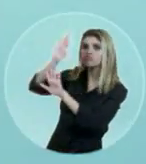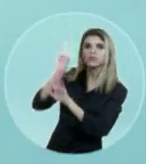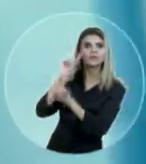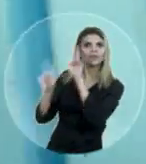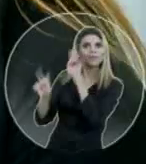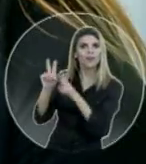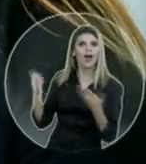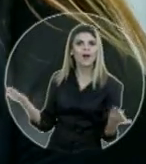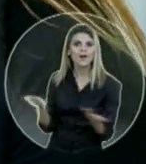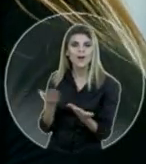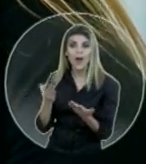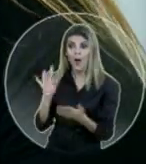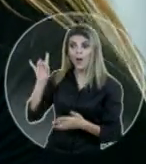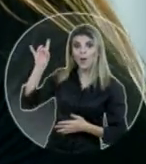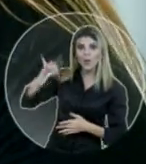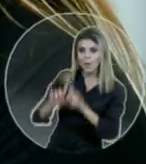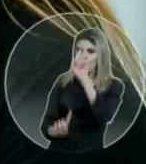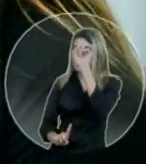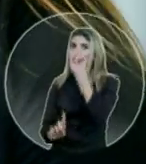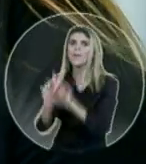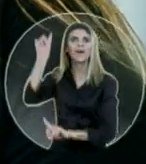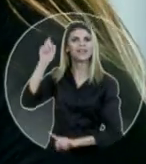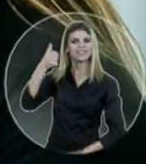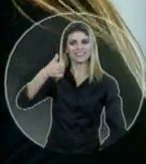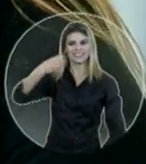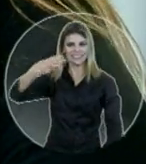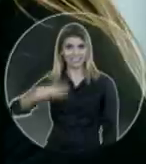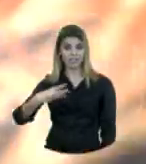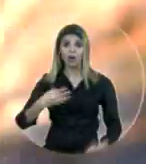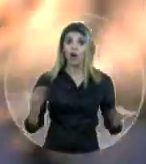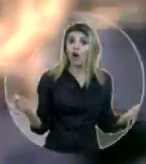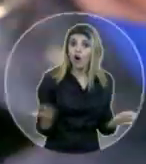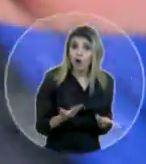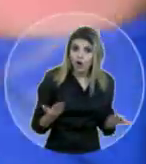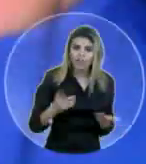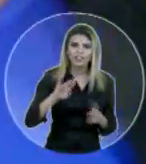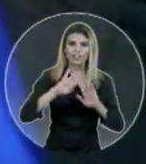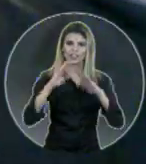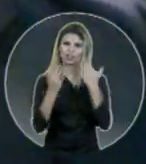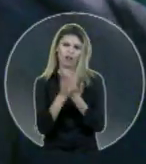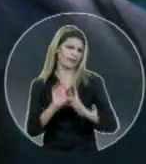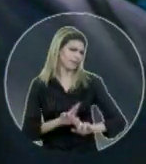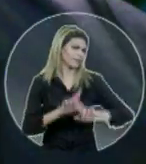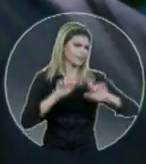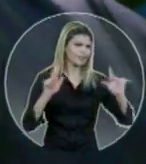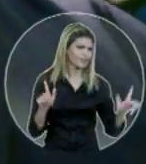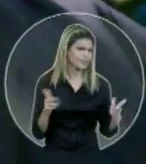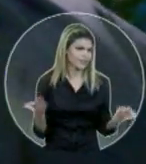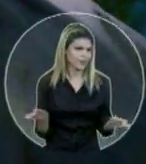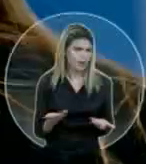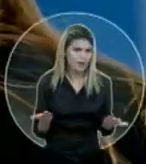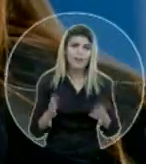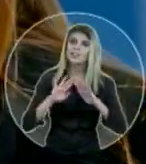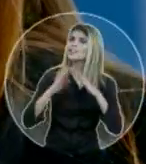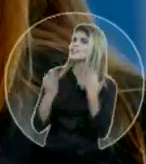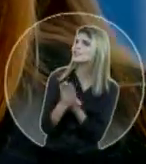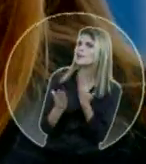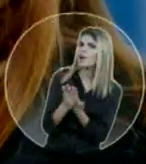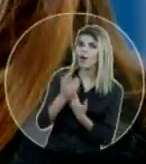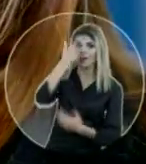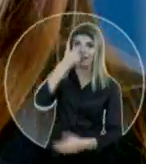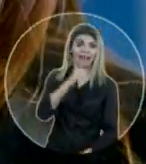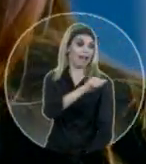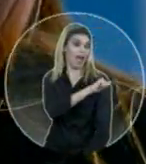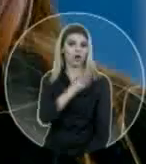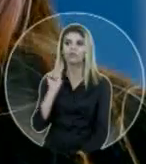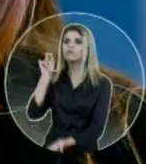a gente recebeu. De último lugar, estamos em 13º. Hoje é uma outra escola, uma escola diferente. Uma escola onde